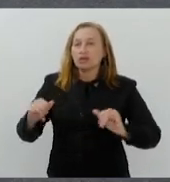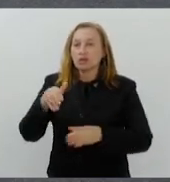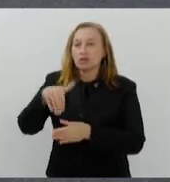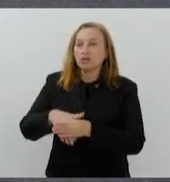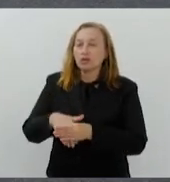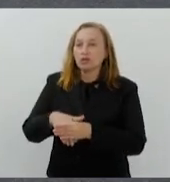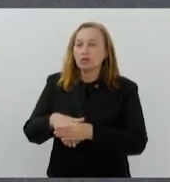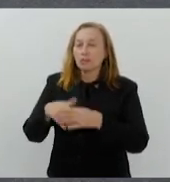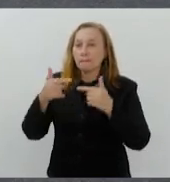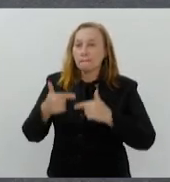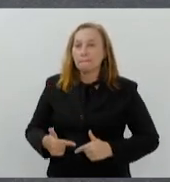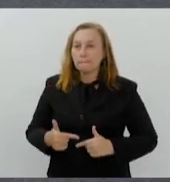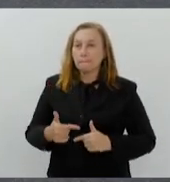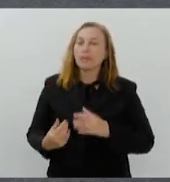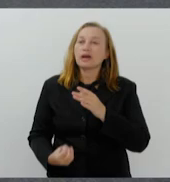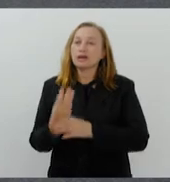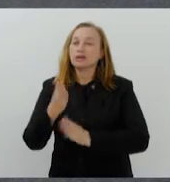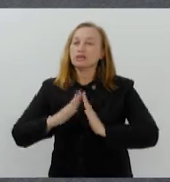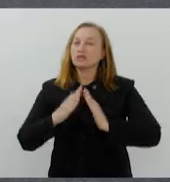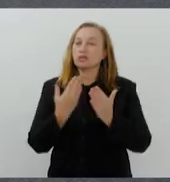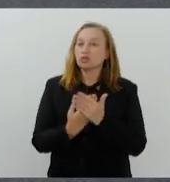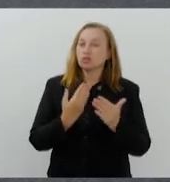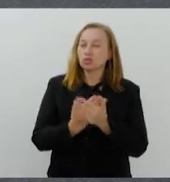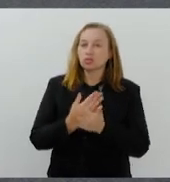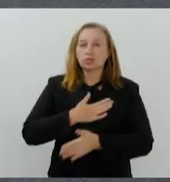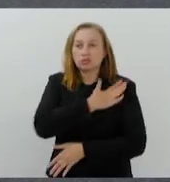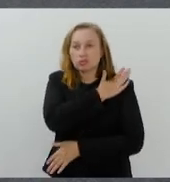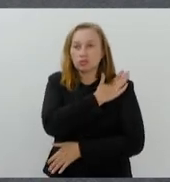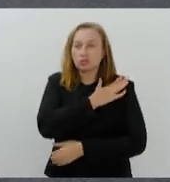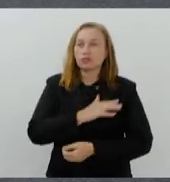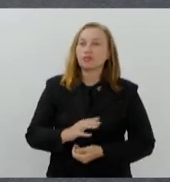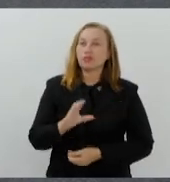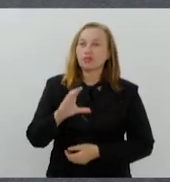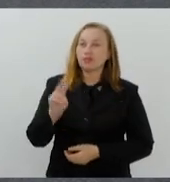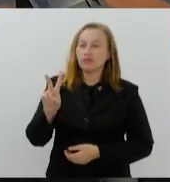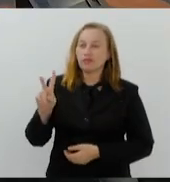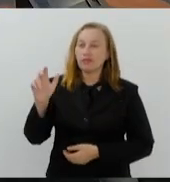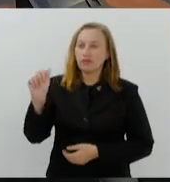para essa IL de criação de escola cívico-militar em Vargem Grande.